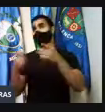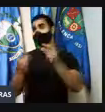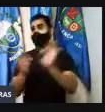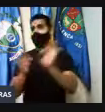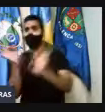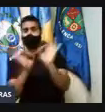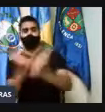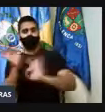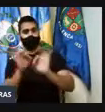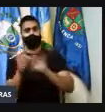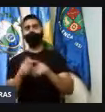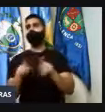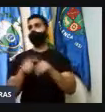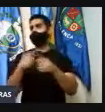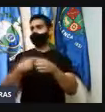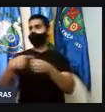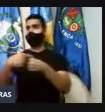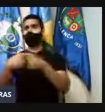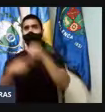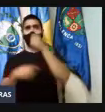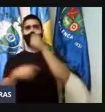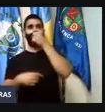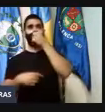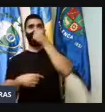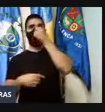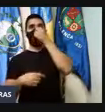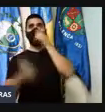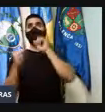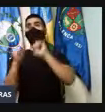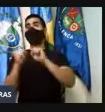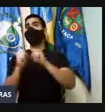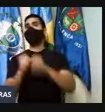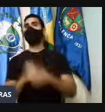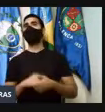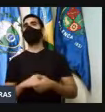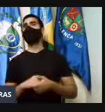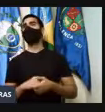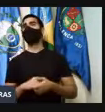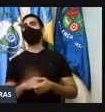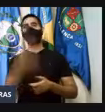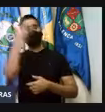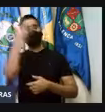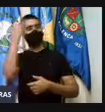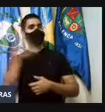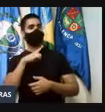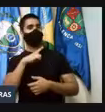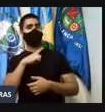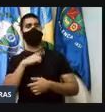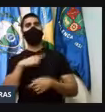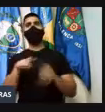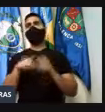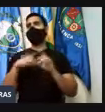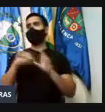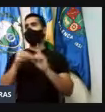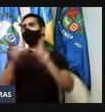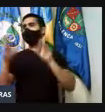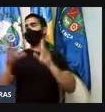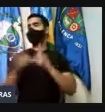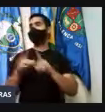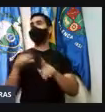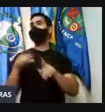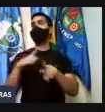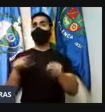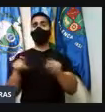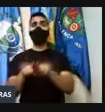pública para a nossa cidade e que venham com o imbuído do espírito republicano, que